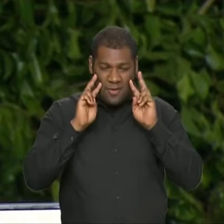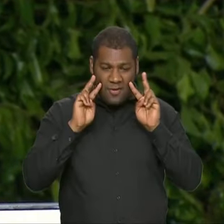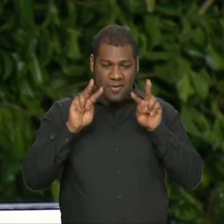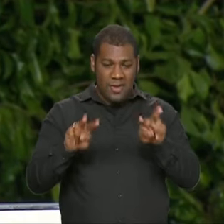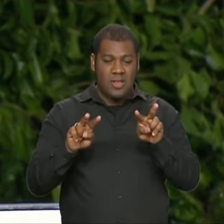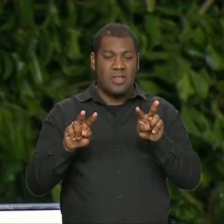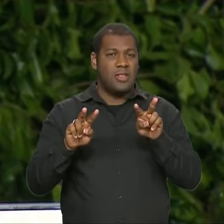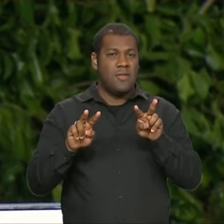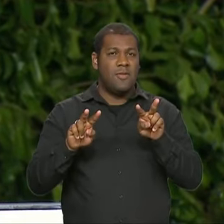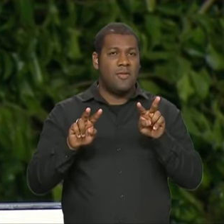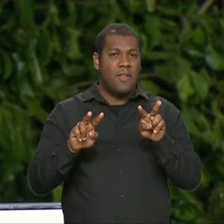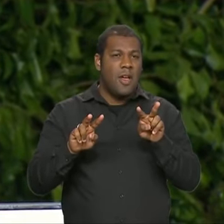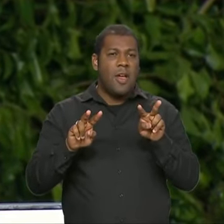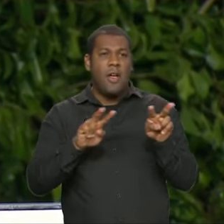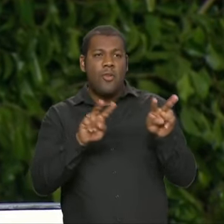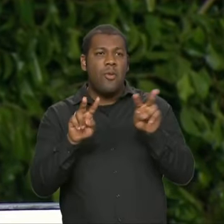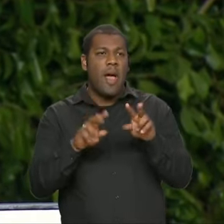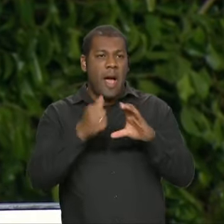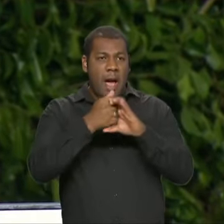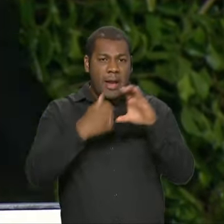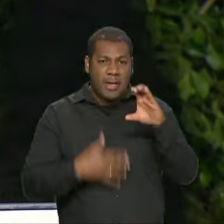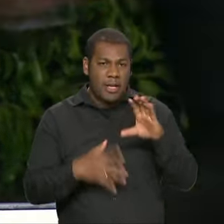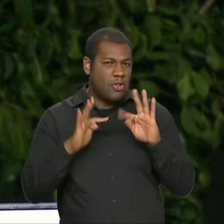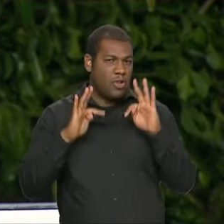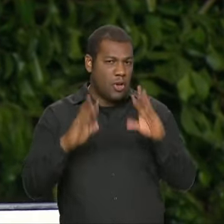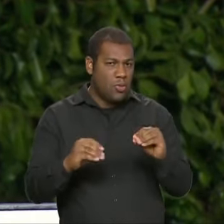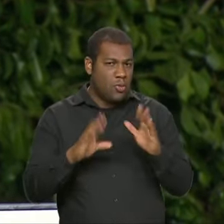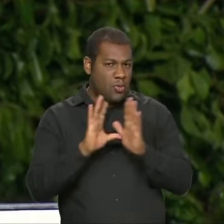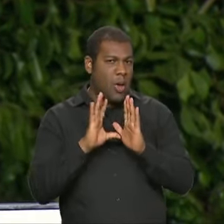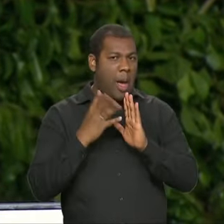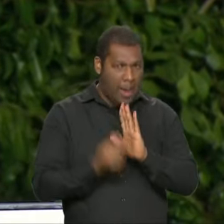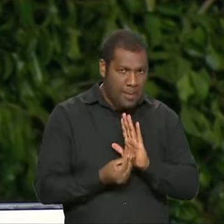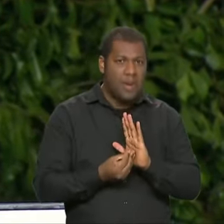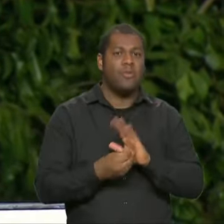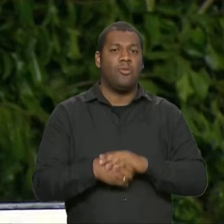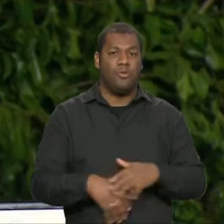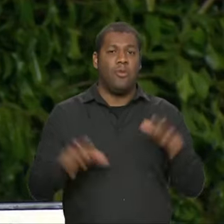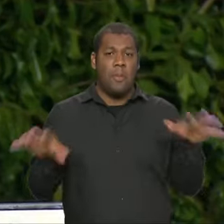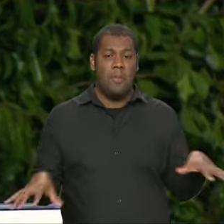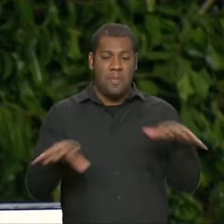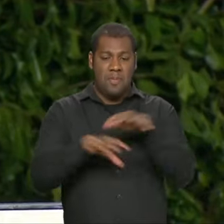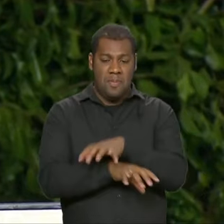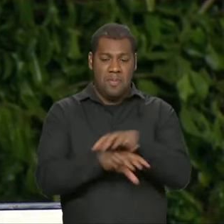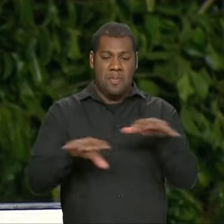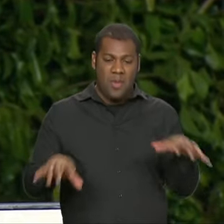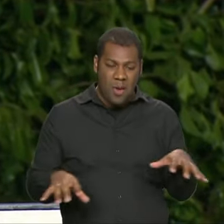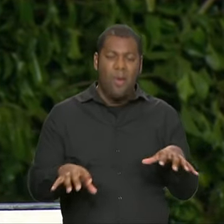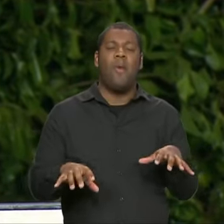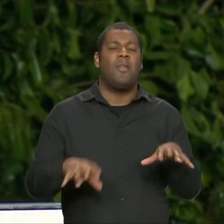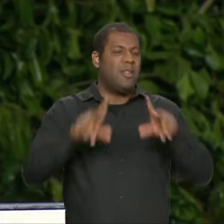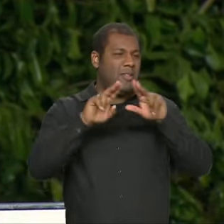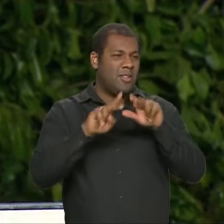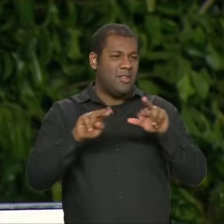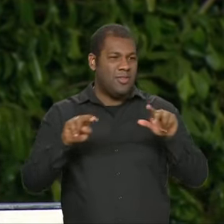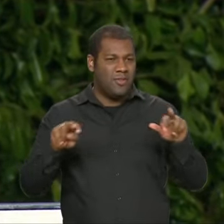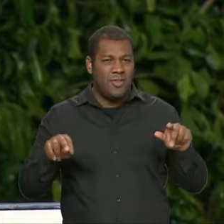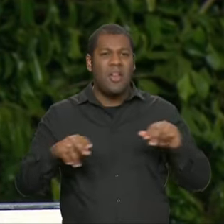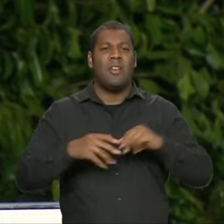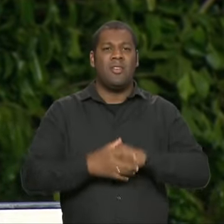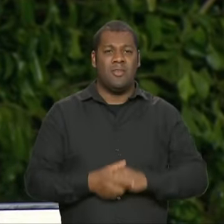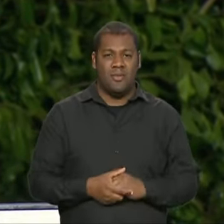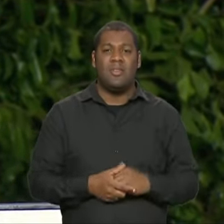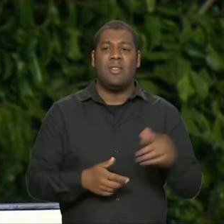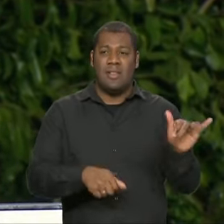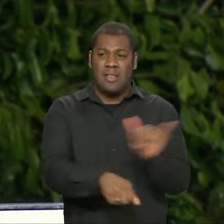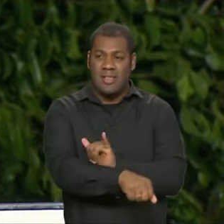tentando entender a Amazônia dentro da sua grande dimensão como um bioma de muitas interconexões que requerem